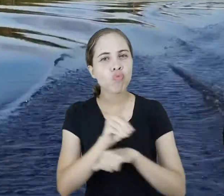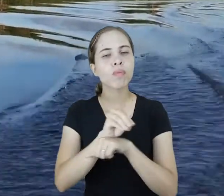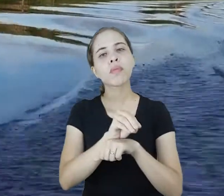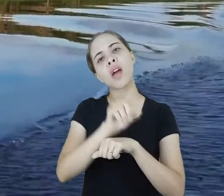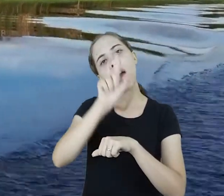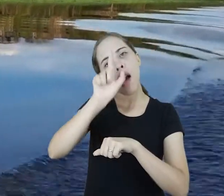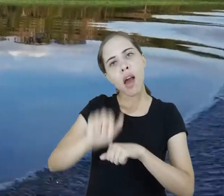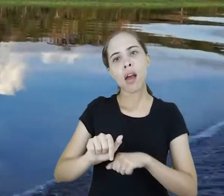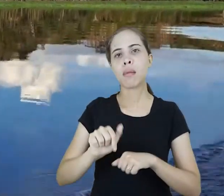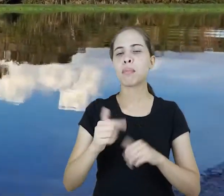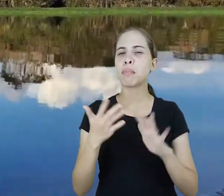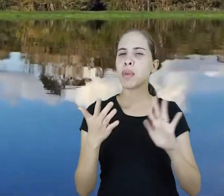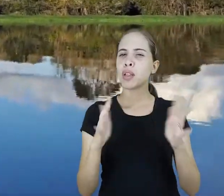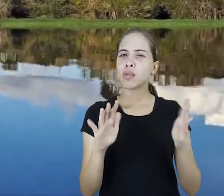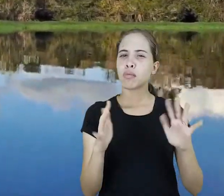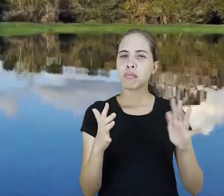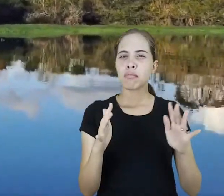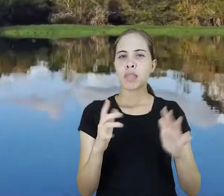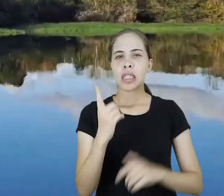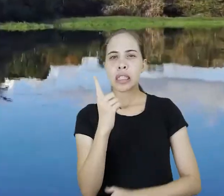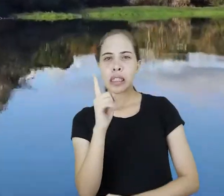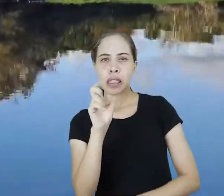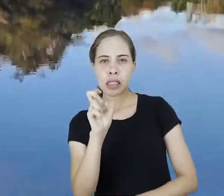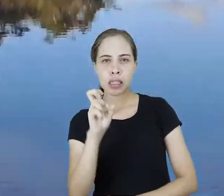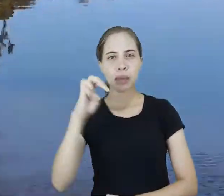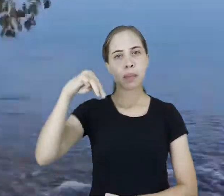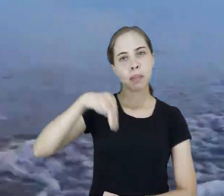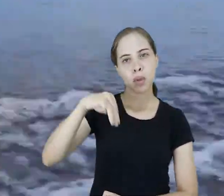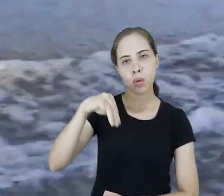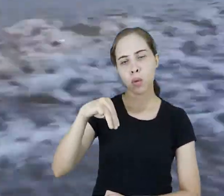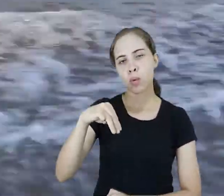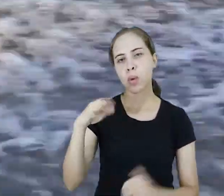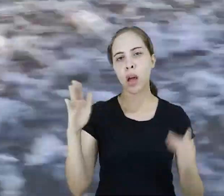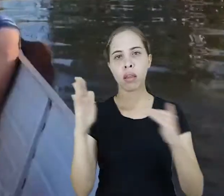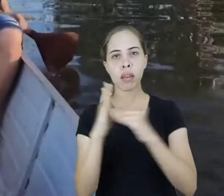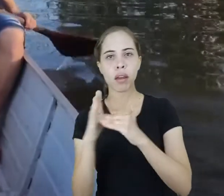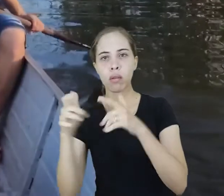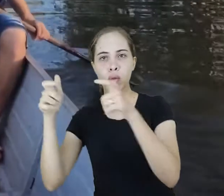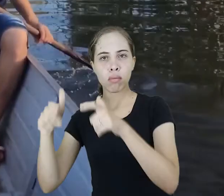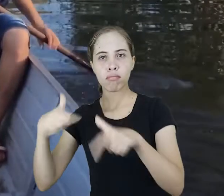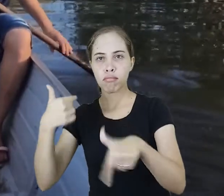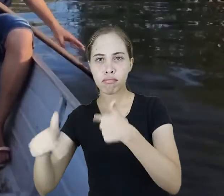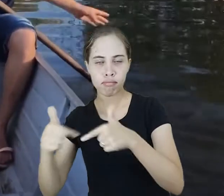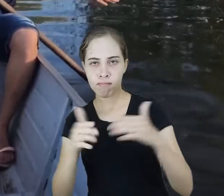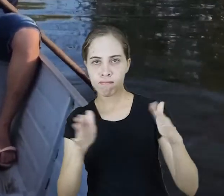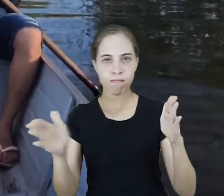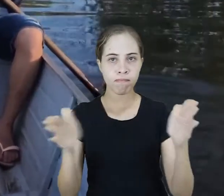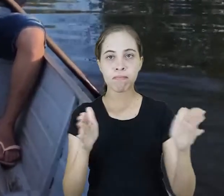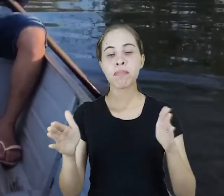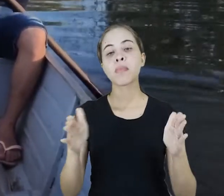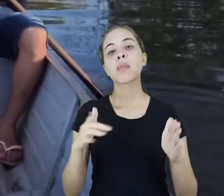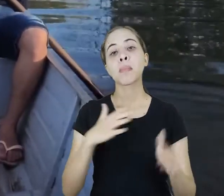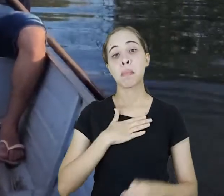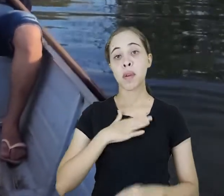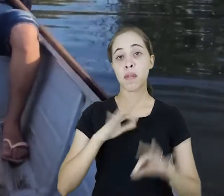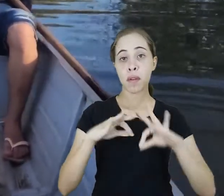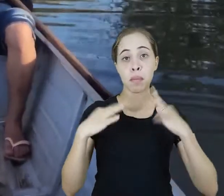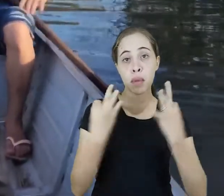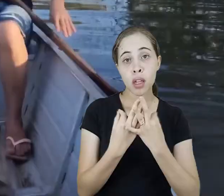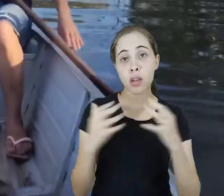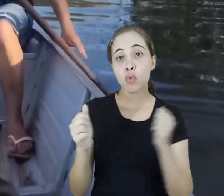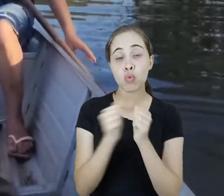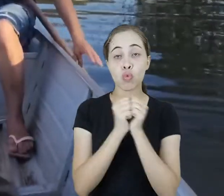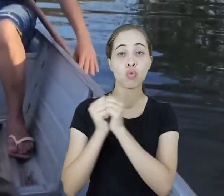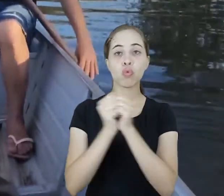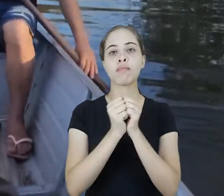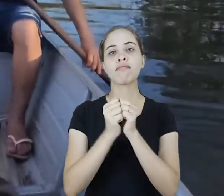uma trajetória de mais ou menos uns 15 minutos até onde a gente trabalhava. Ali eu estava reunindo a minha família e